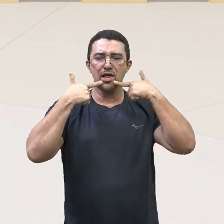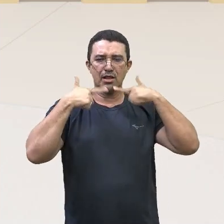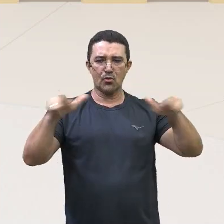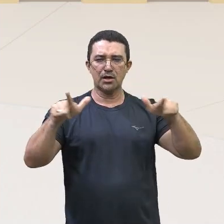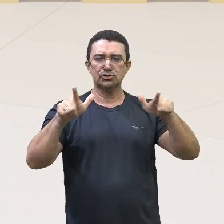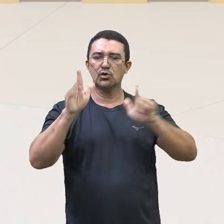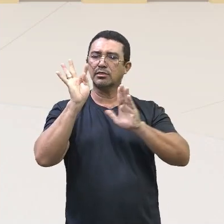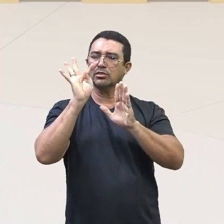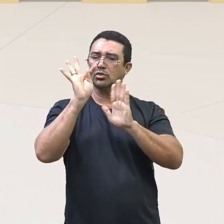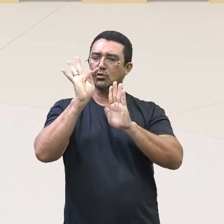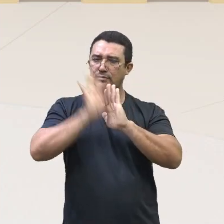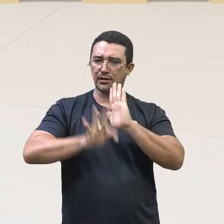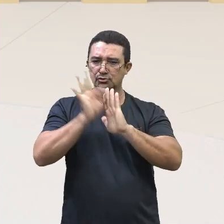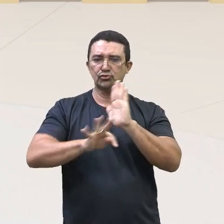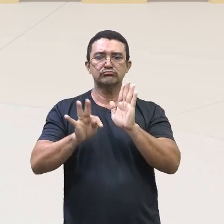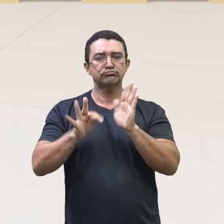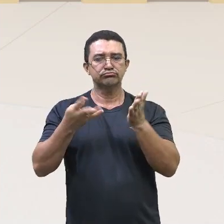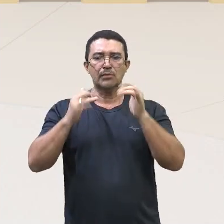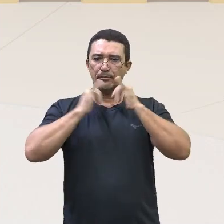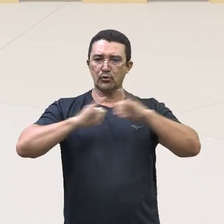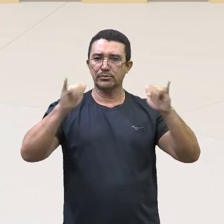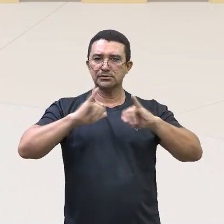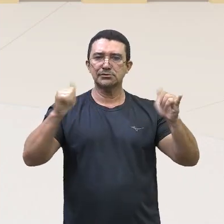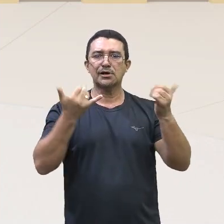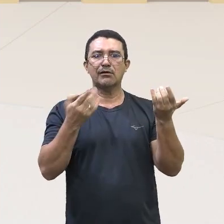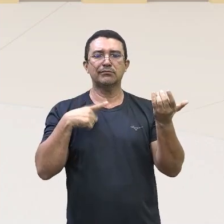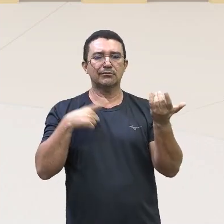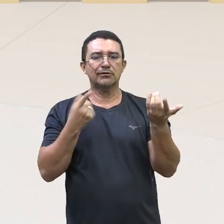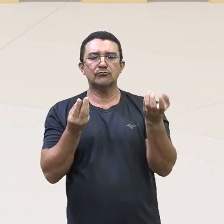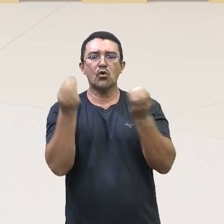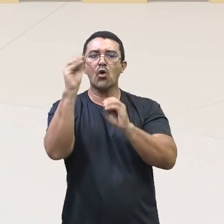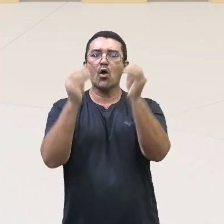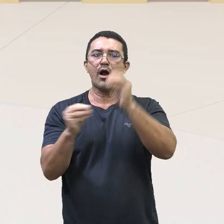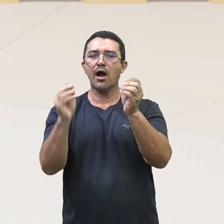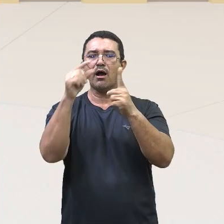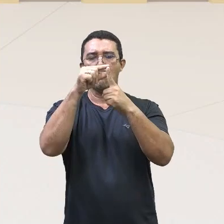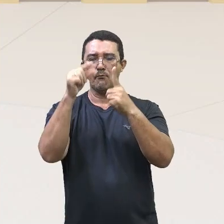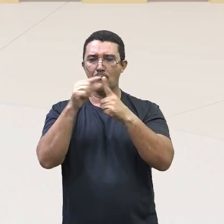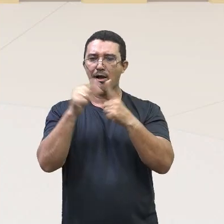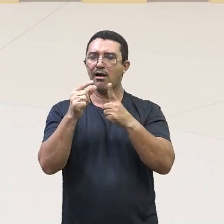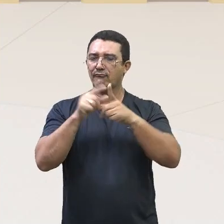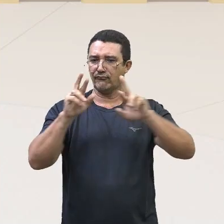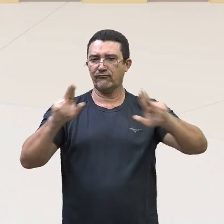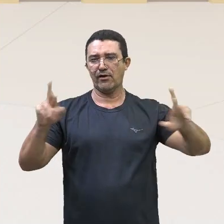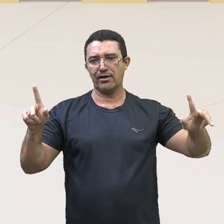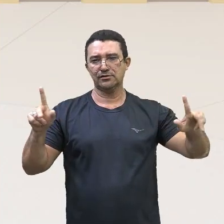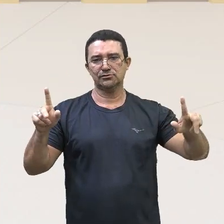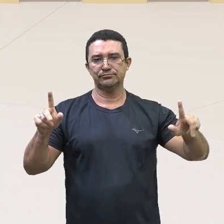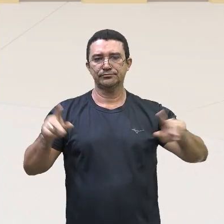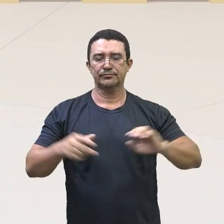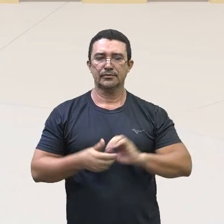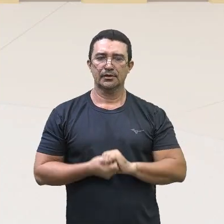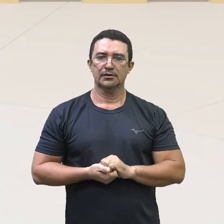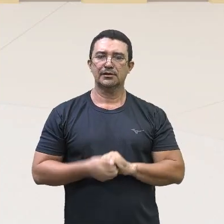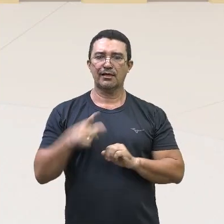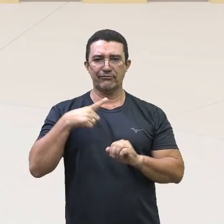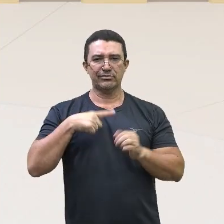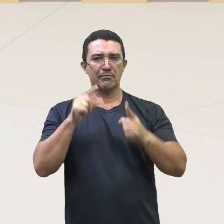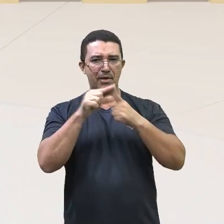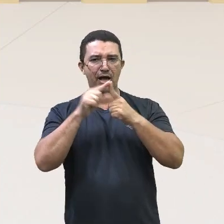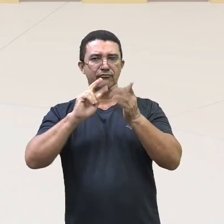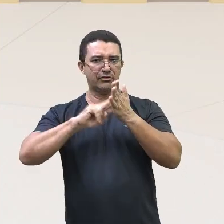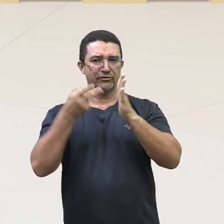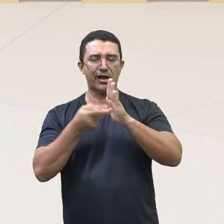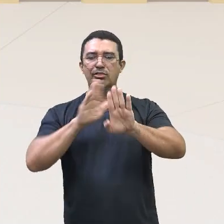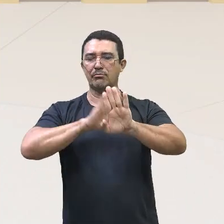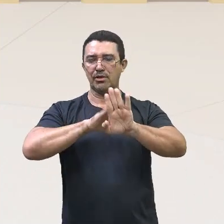texto publicitário, ele faz esse jogo, ele brinca com as palavras. Então, nem sempre vai estar ali o sentido real, vai estar o sentido conotativo. Ninguém